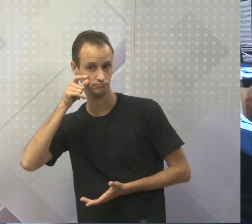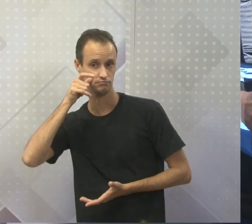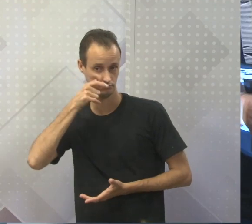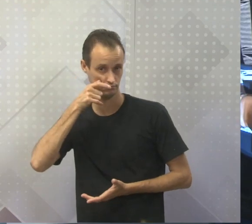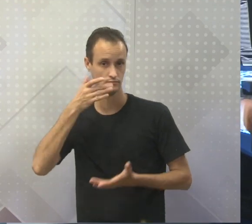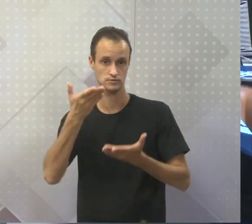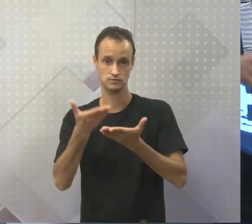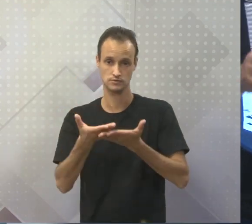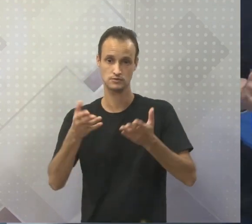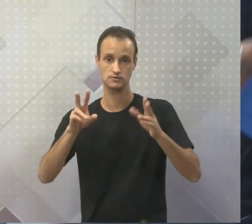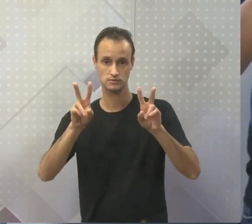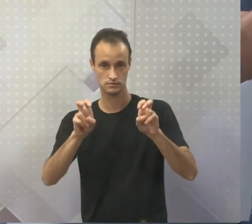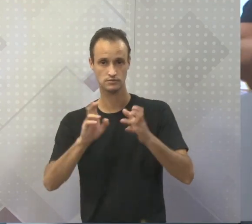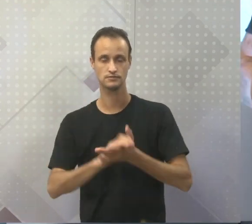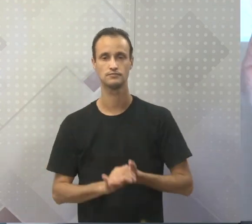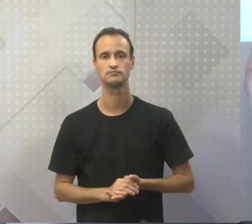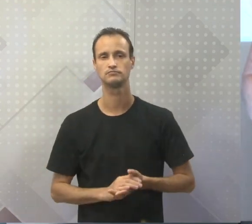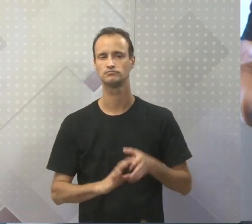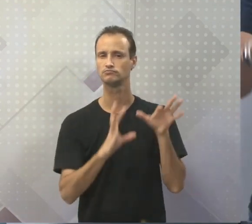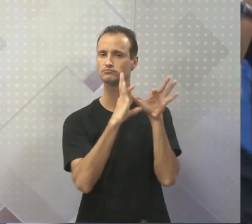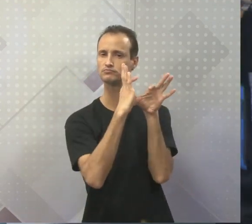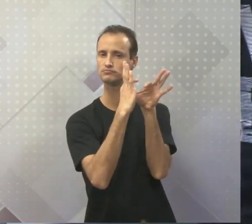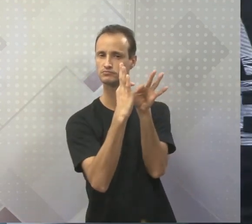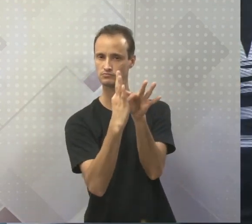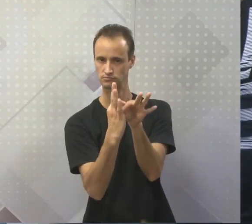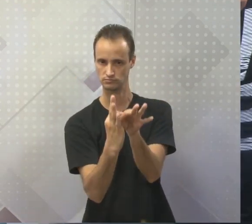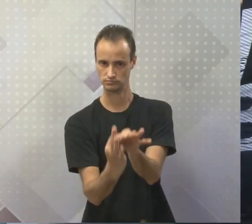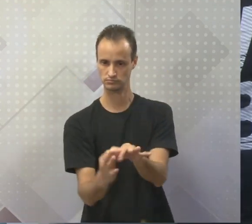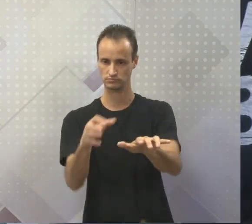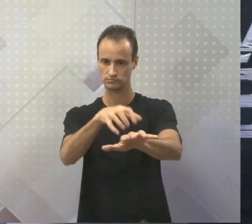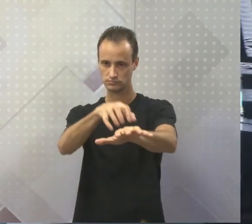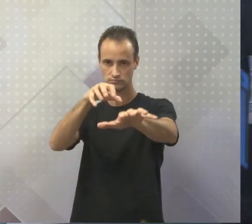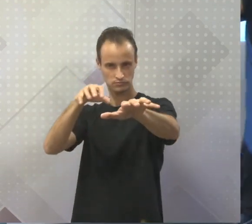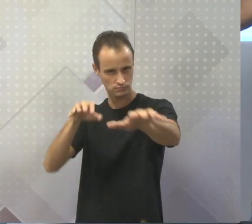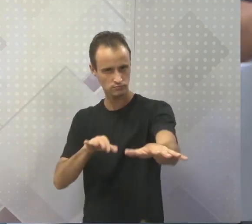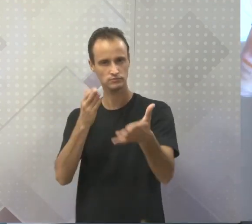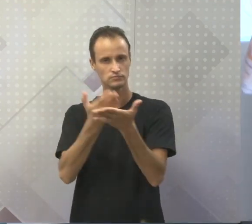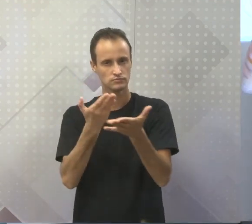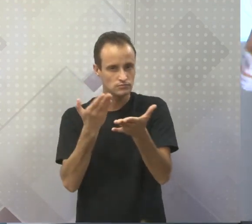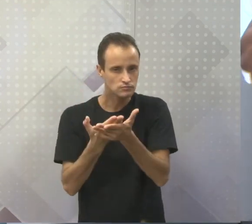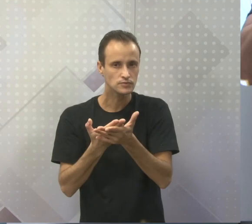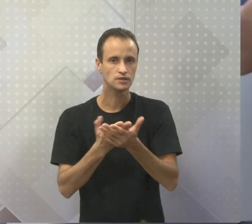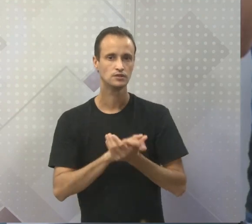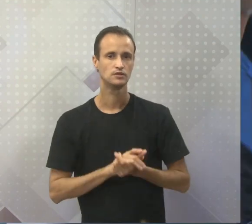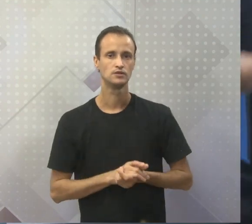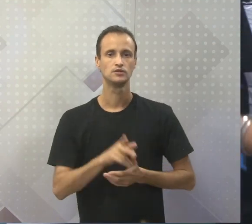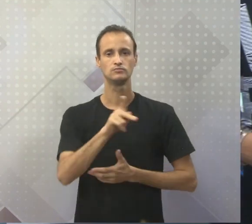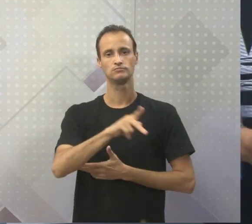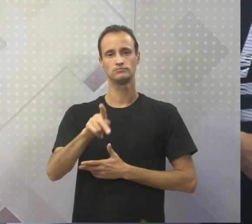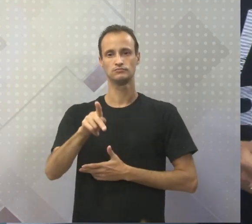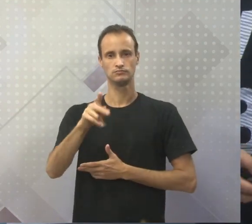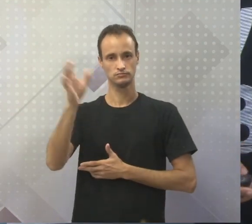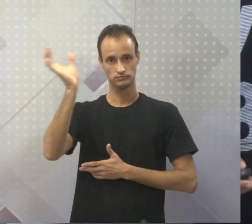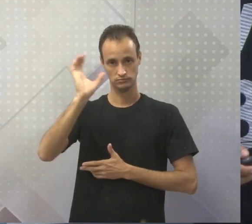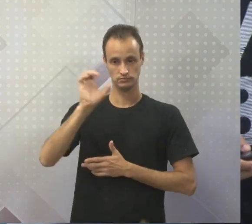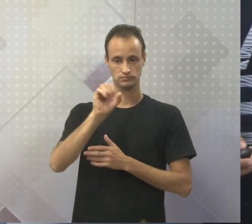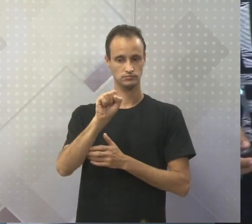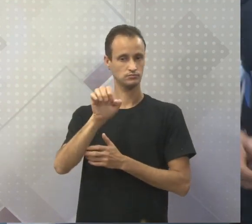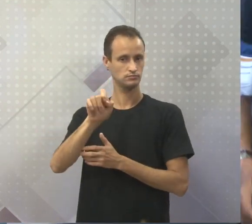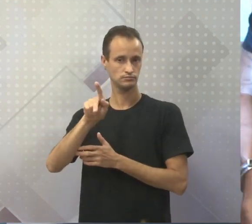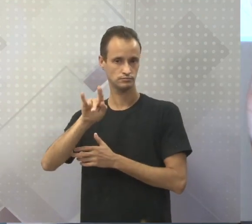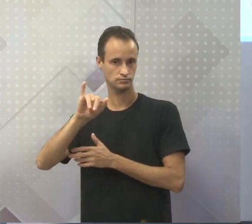Muito interessante. Então, a Conexão Escolar trouxe mais essa aula para vocês, com o professor Sérgio Mala tentando